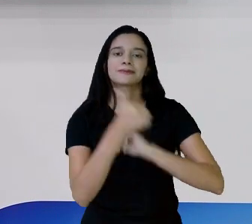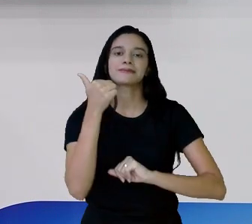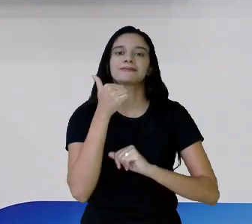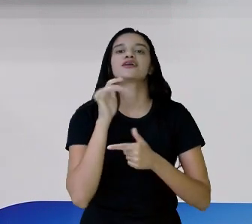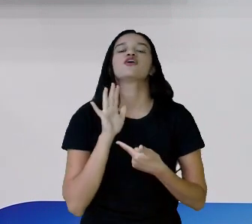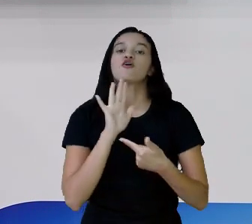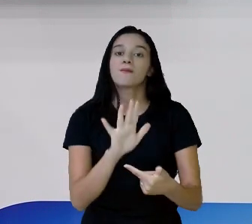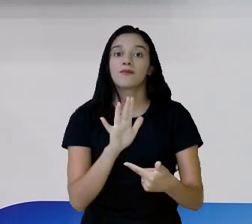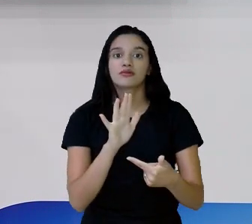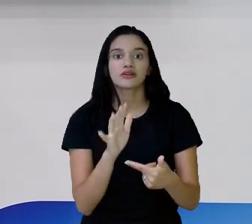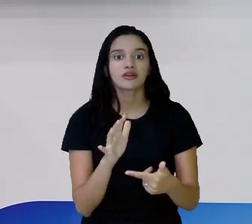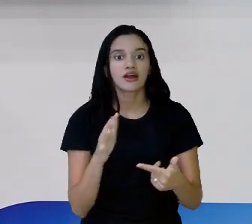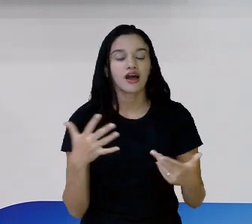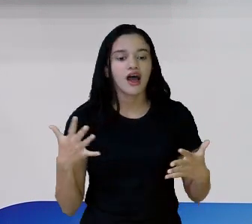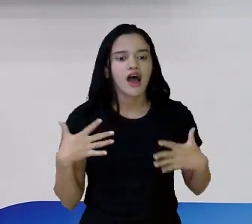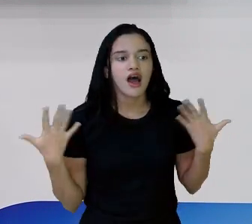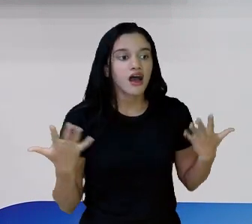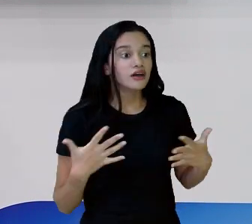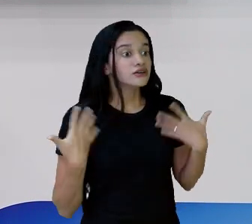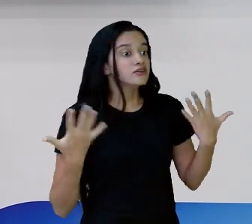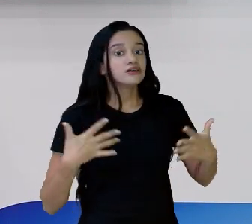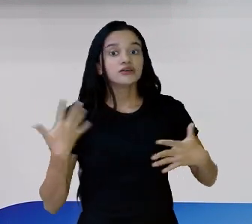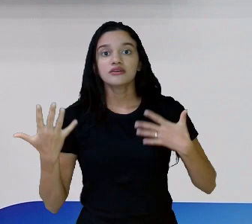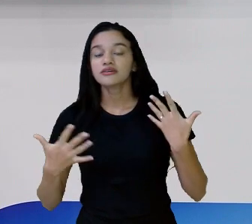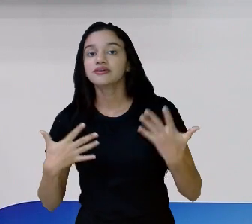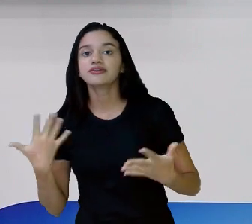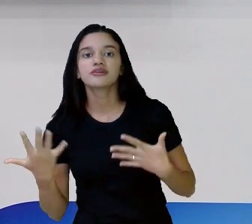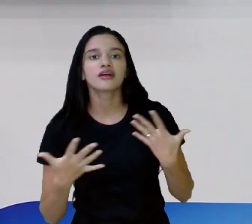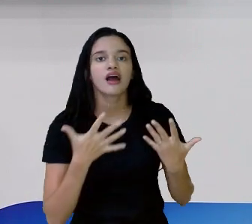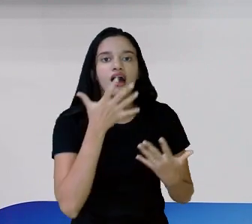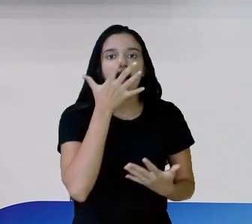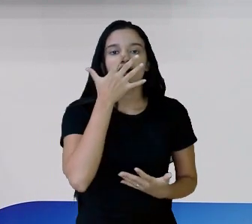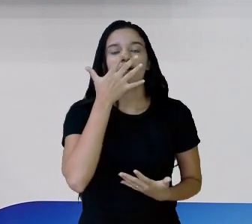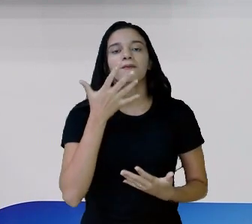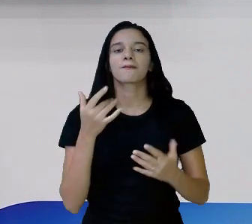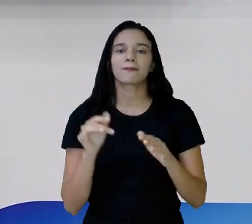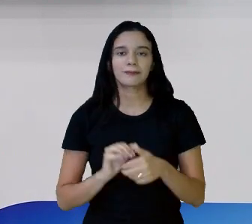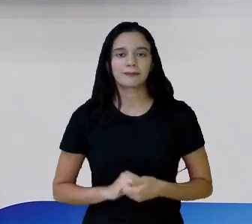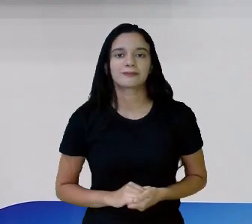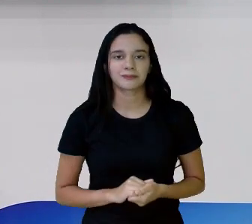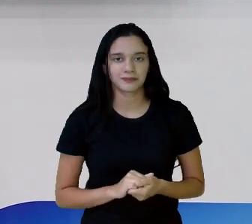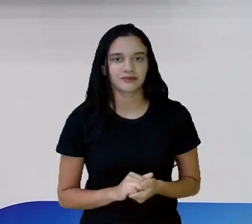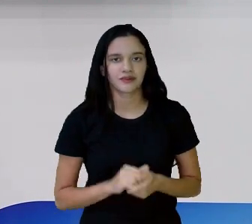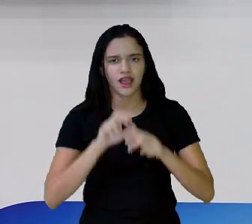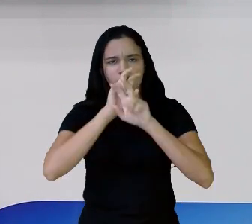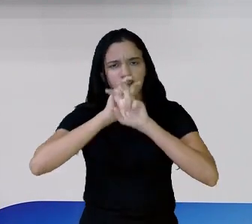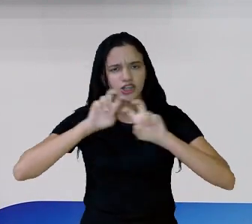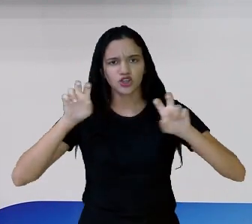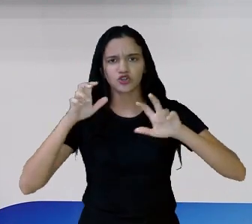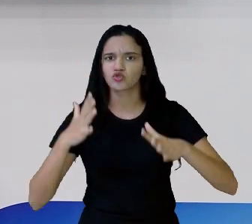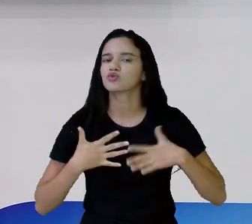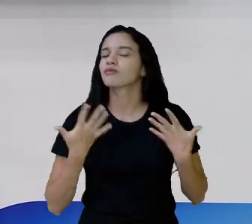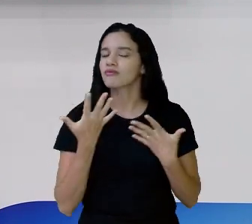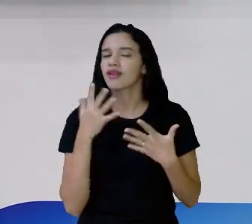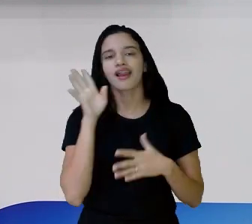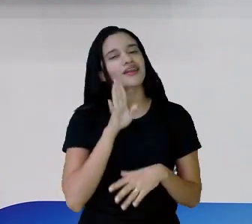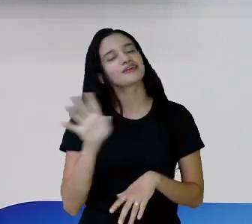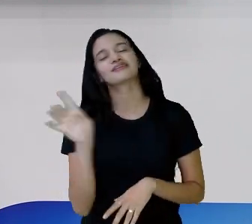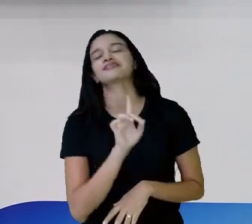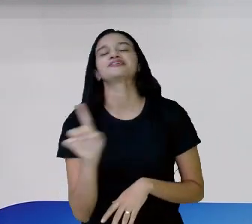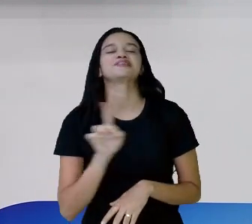3 vezes. Então, tipo, ela está gritando desesperada. Que horror, que horror, que horror. Não foi uma surpresa legal que ela